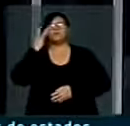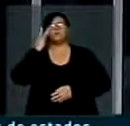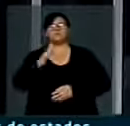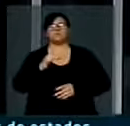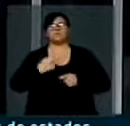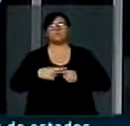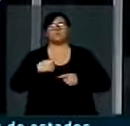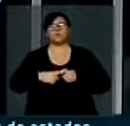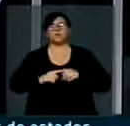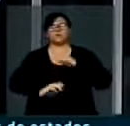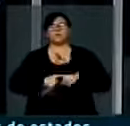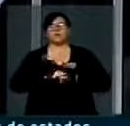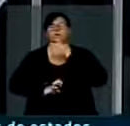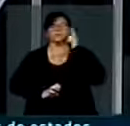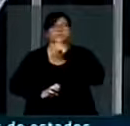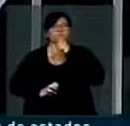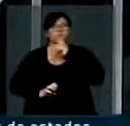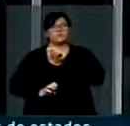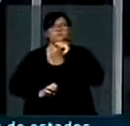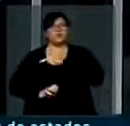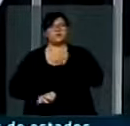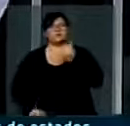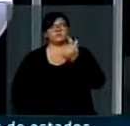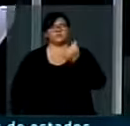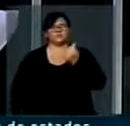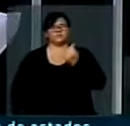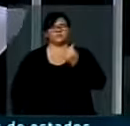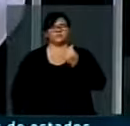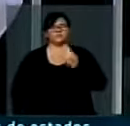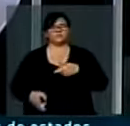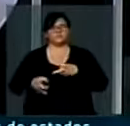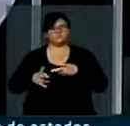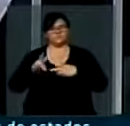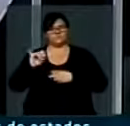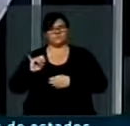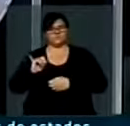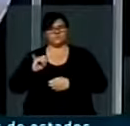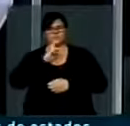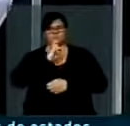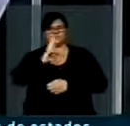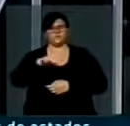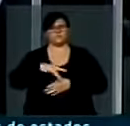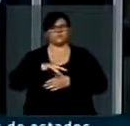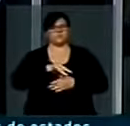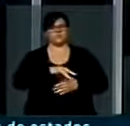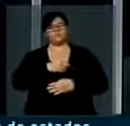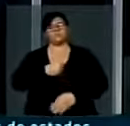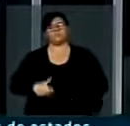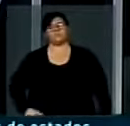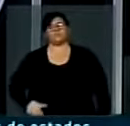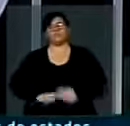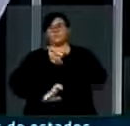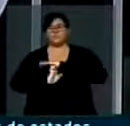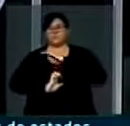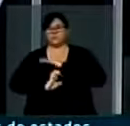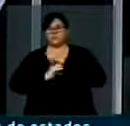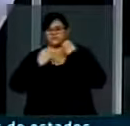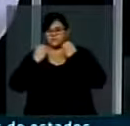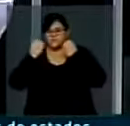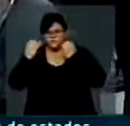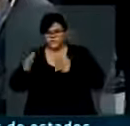preço irrisório devolveu sem explorar. Respondo ao líder do governo: a empresa que devolveu o bloco foi a